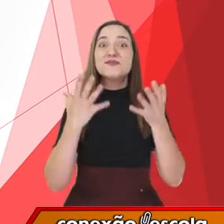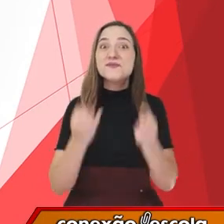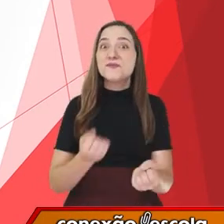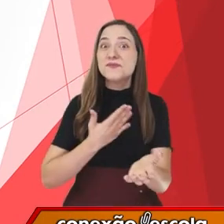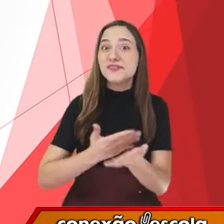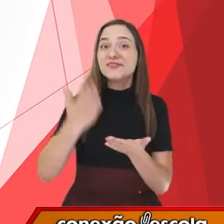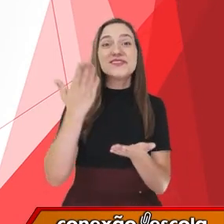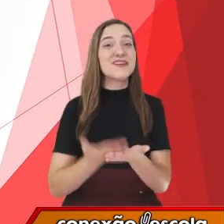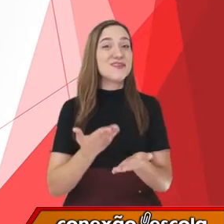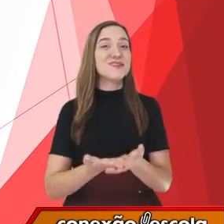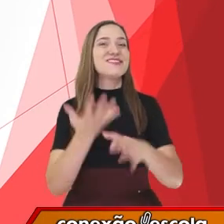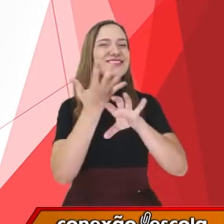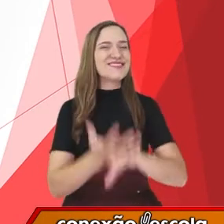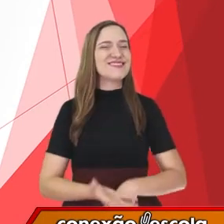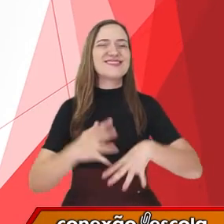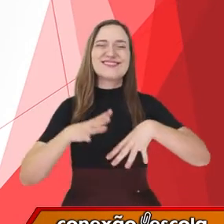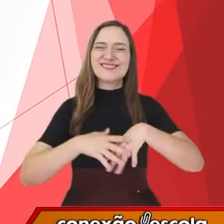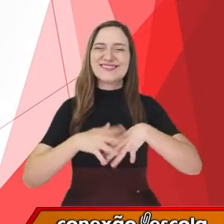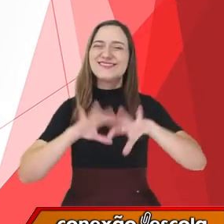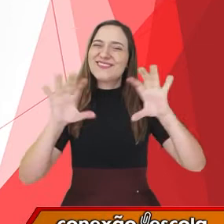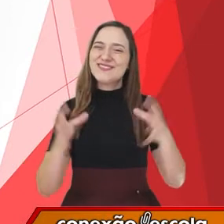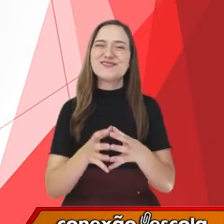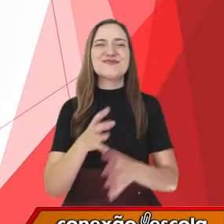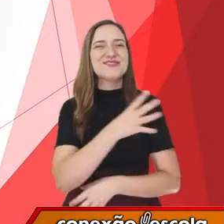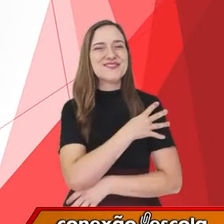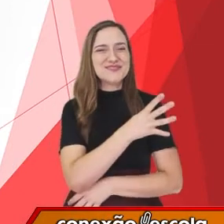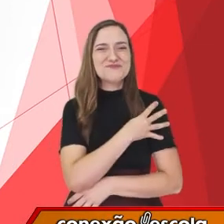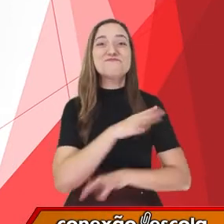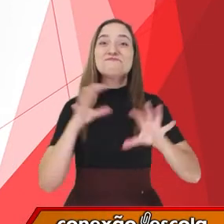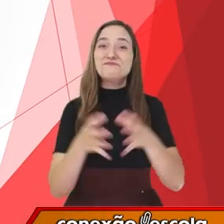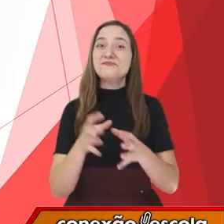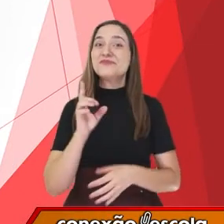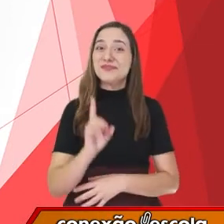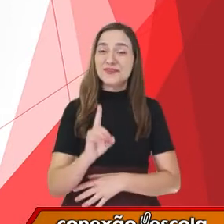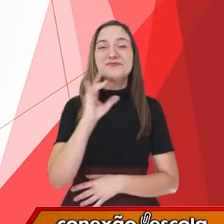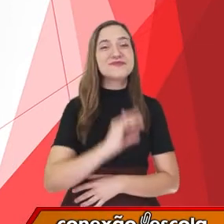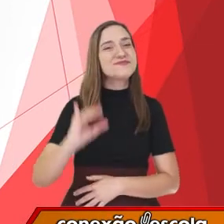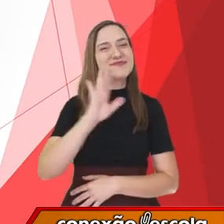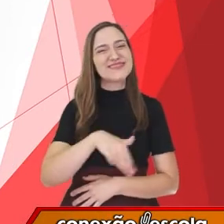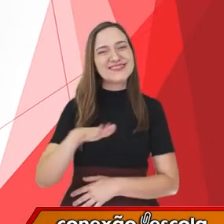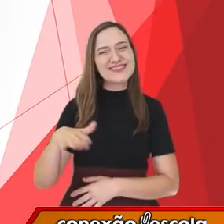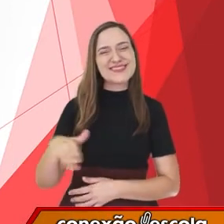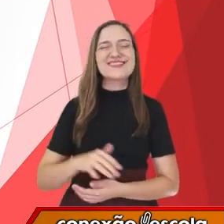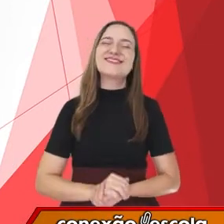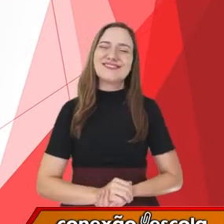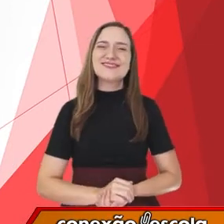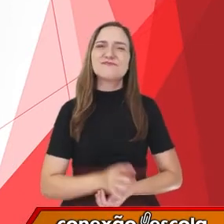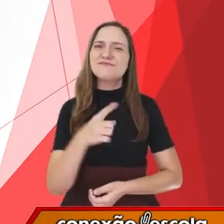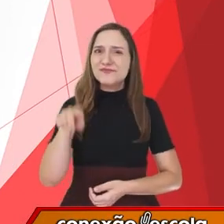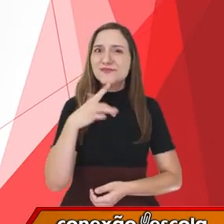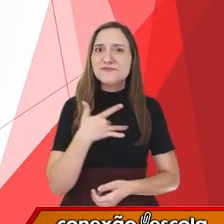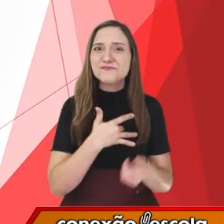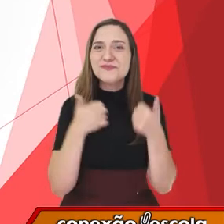Vamos para mais uma aula de matemática para a turma do 4º ano, agrupamento D do ciclo da infância.